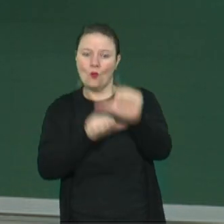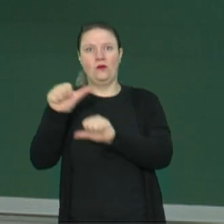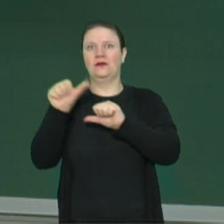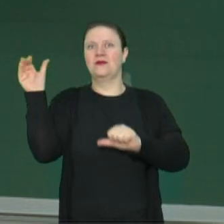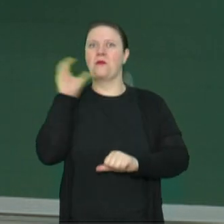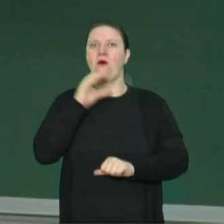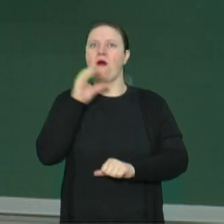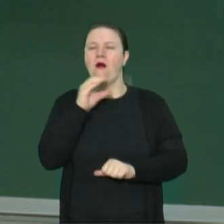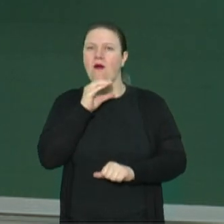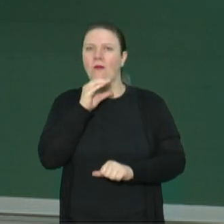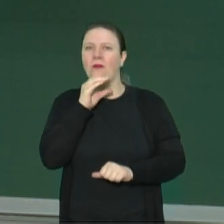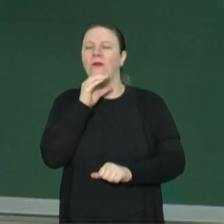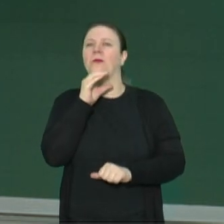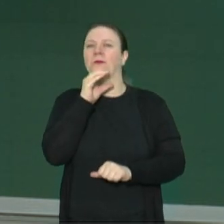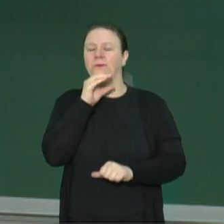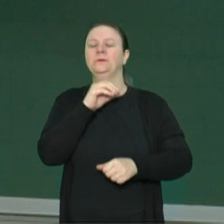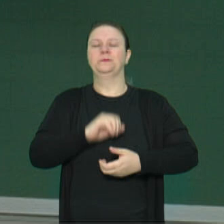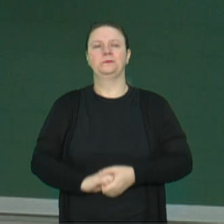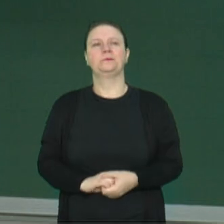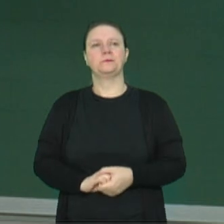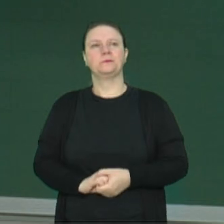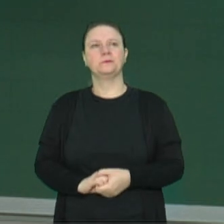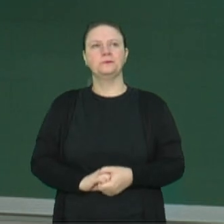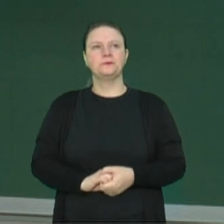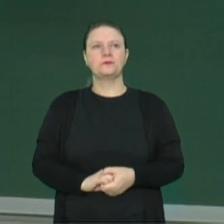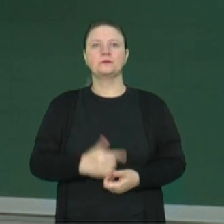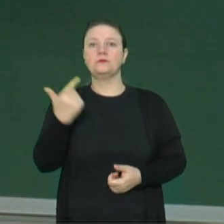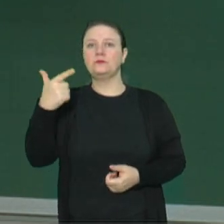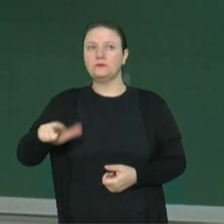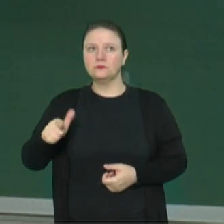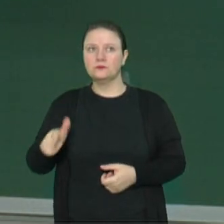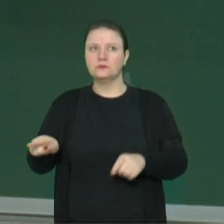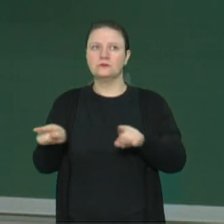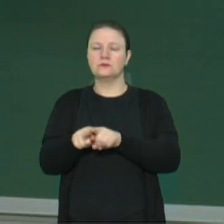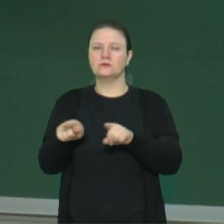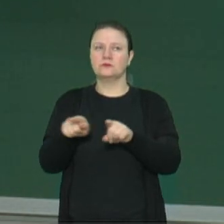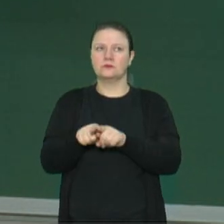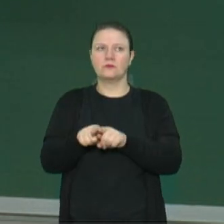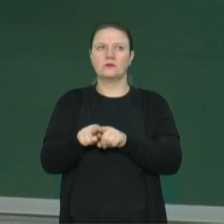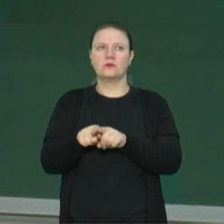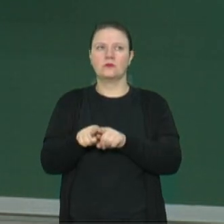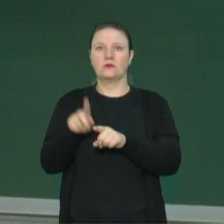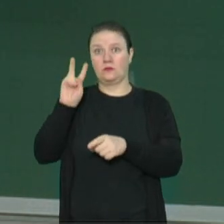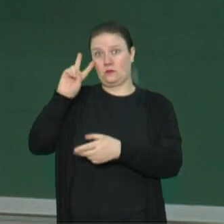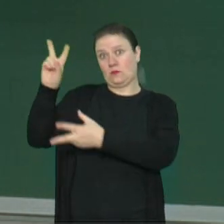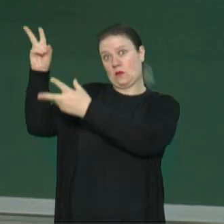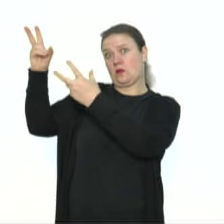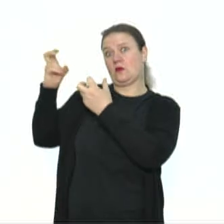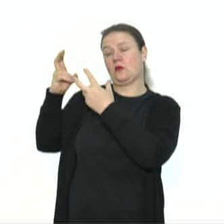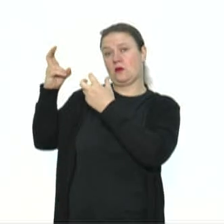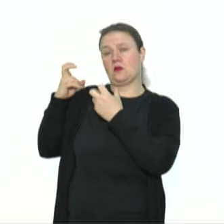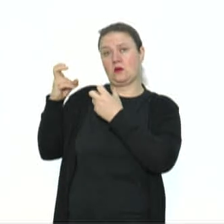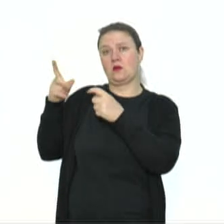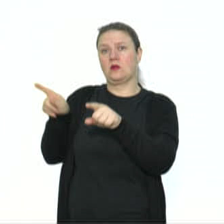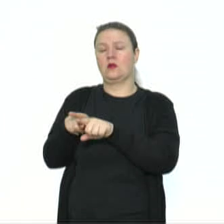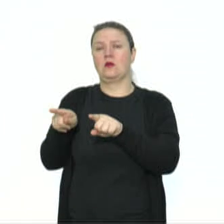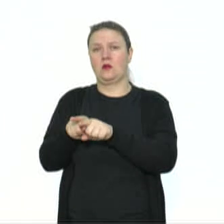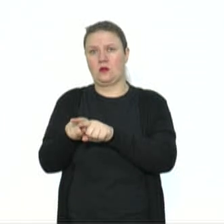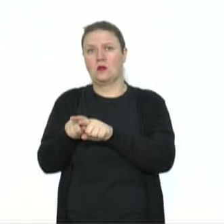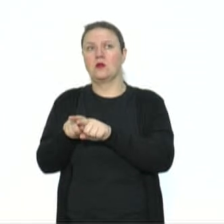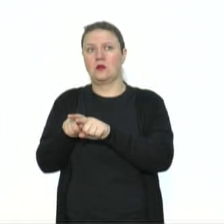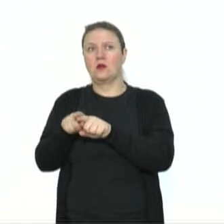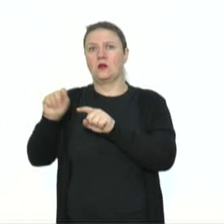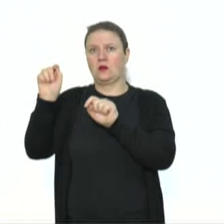chamado de raspagem. O outro movimento é a passagem de guarda, então como nós estamos vendo aqui também, ó,